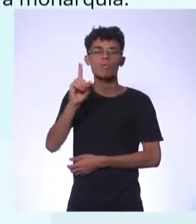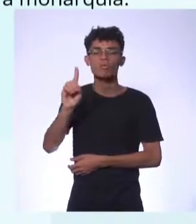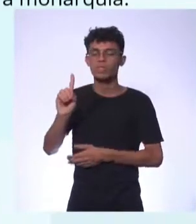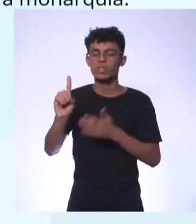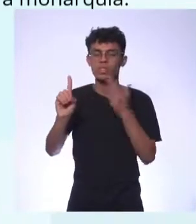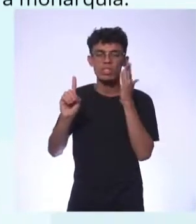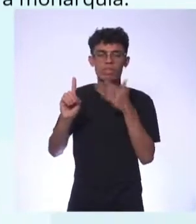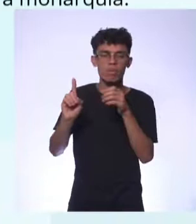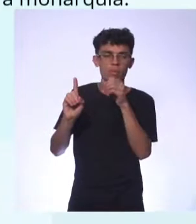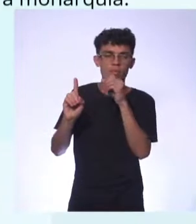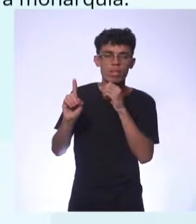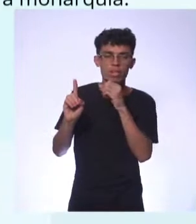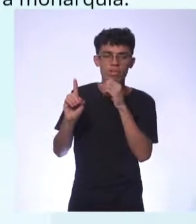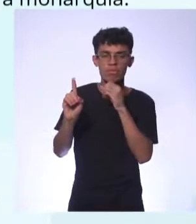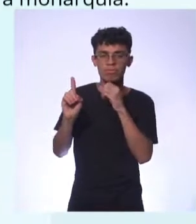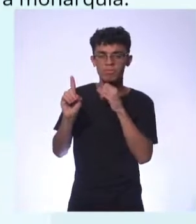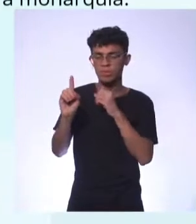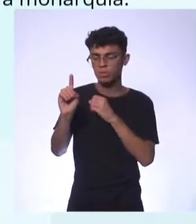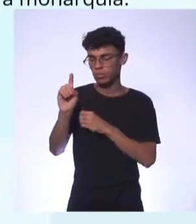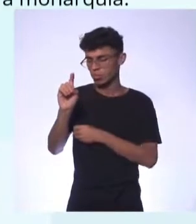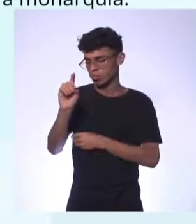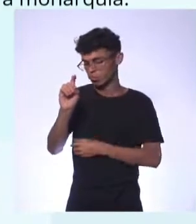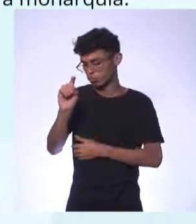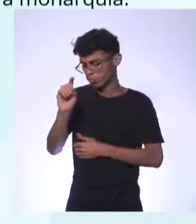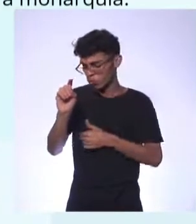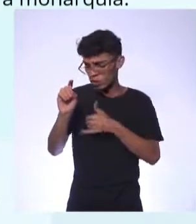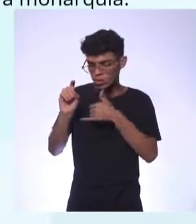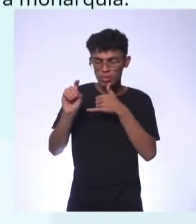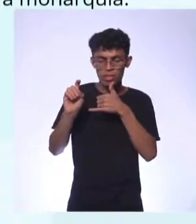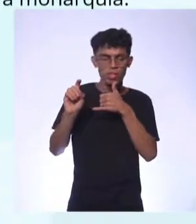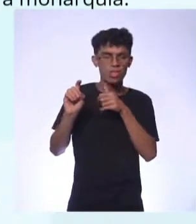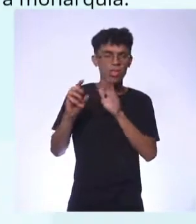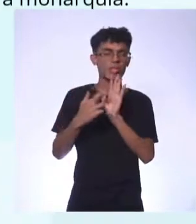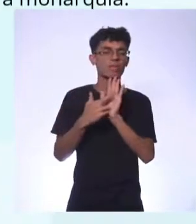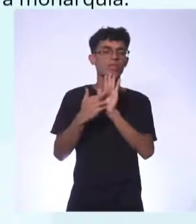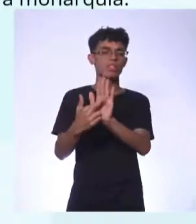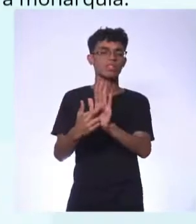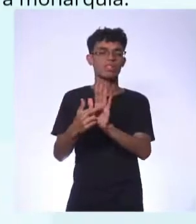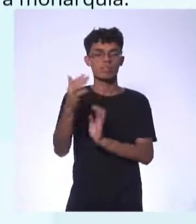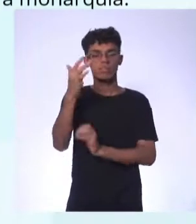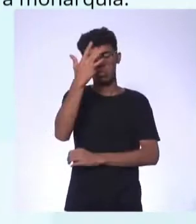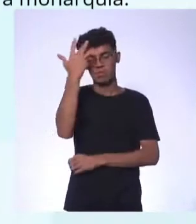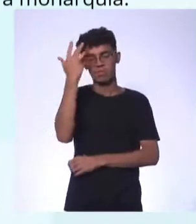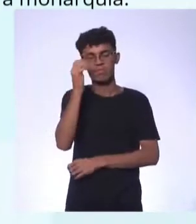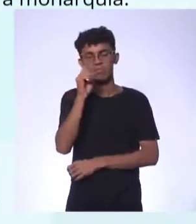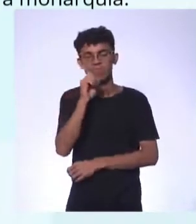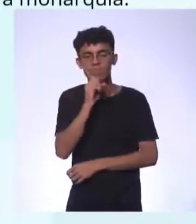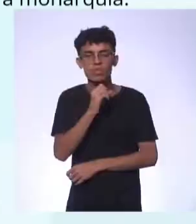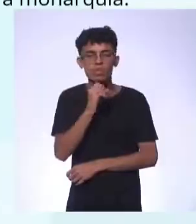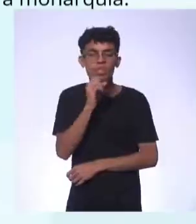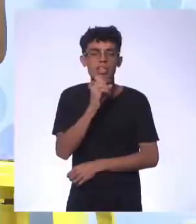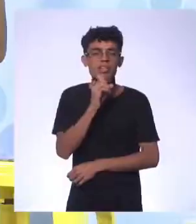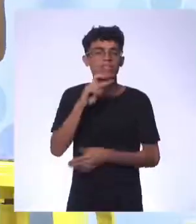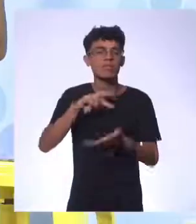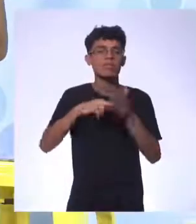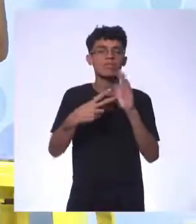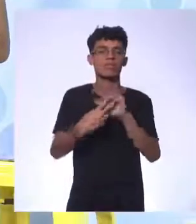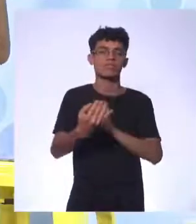área escura, cabisbaixos, tristes, porque eles representam o velho. O que é o velho? O império que